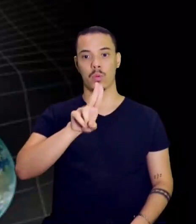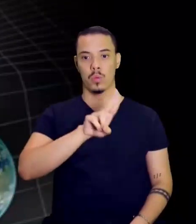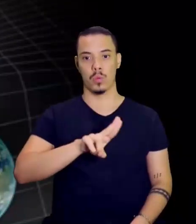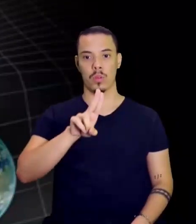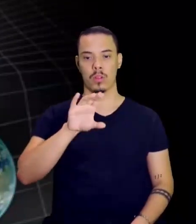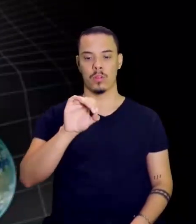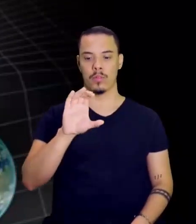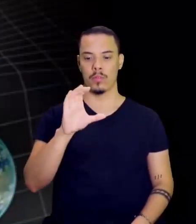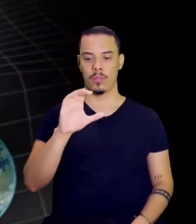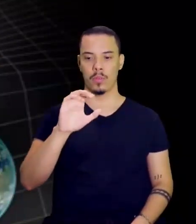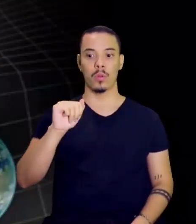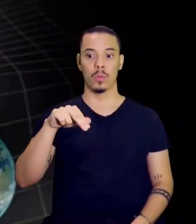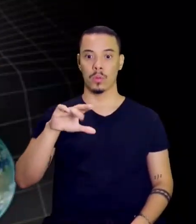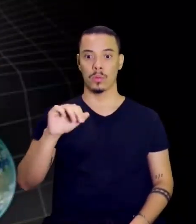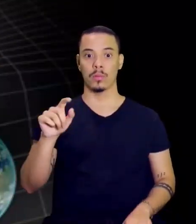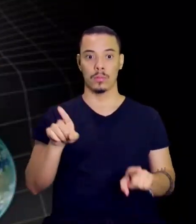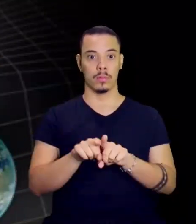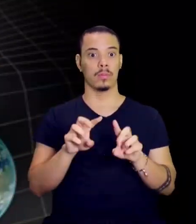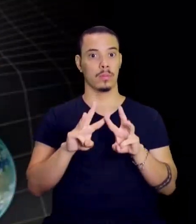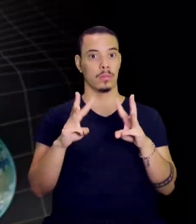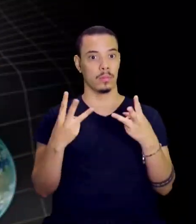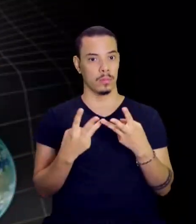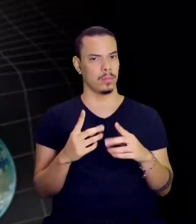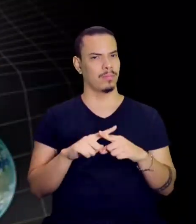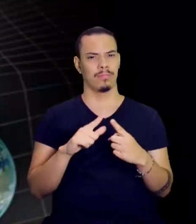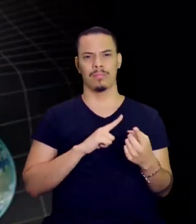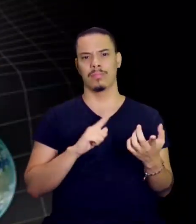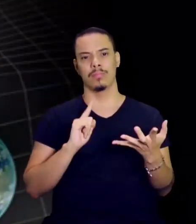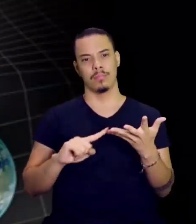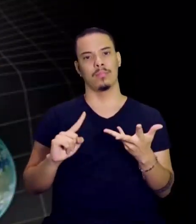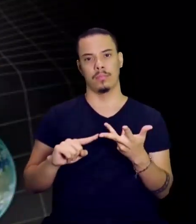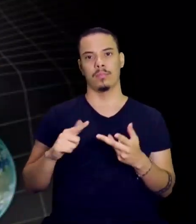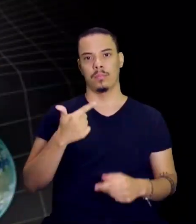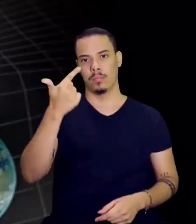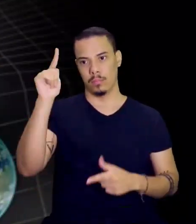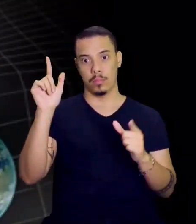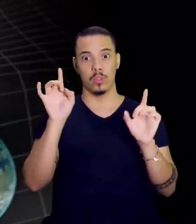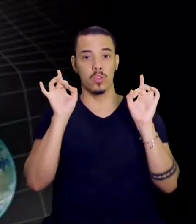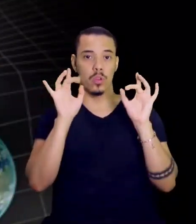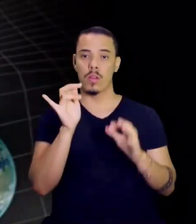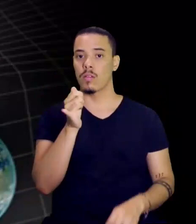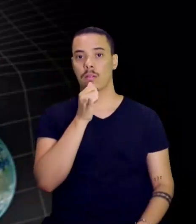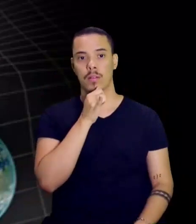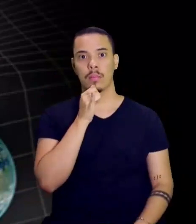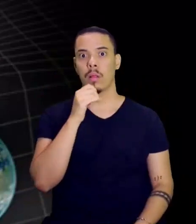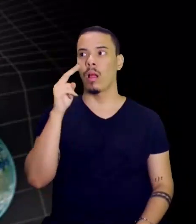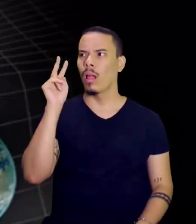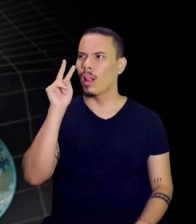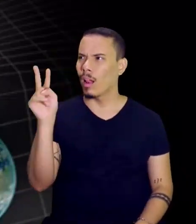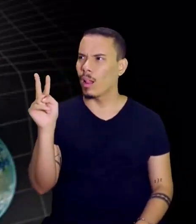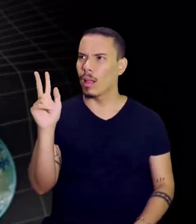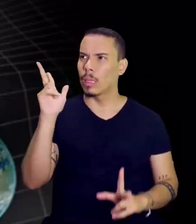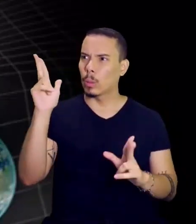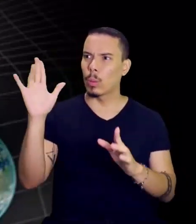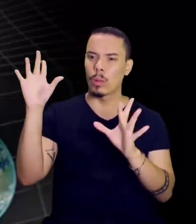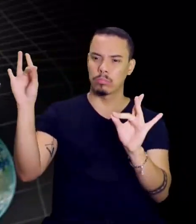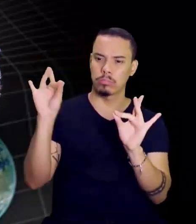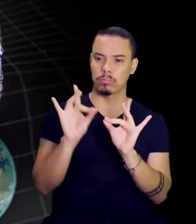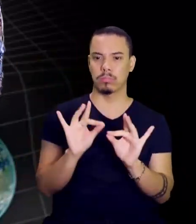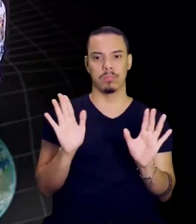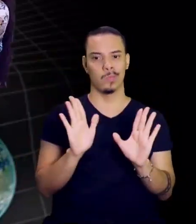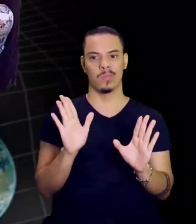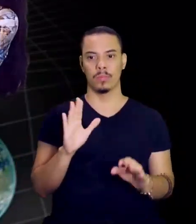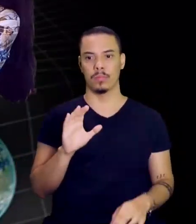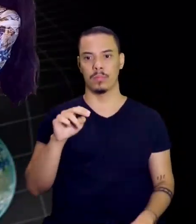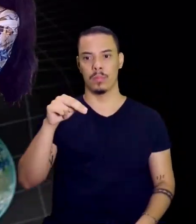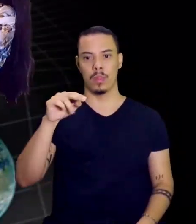das medidas também para massa. Sim. Mas tem outras medidas, mas aí é só um exemplo. Porque às vezes lê em algum lugar, não tem que ser esses exemplos aí. Ai, onça